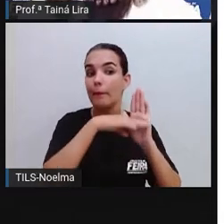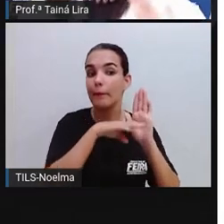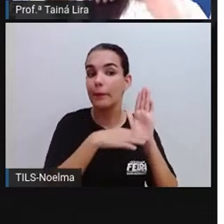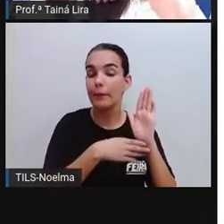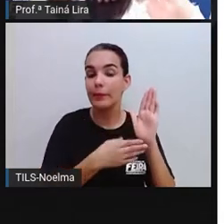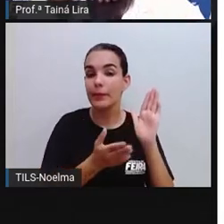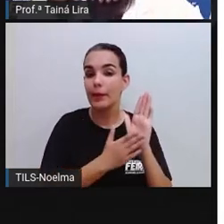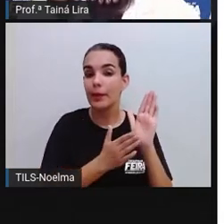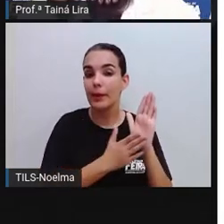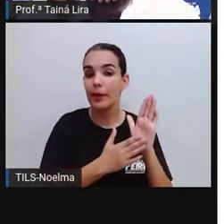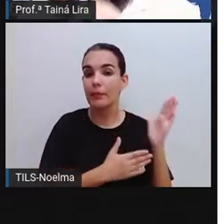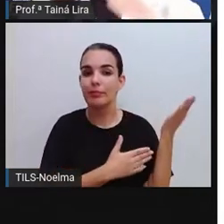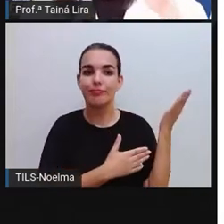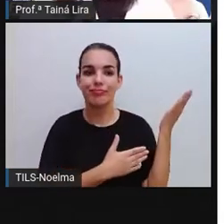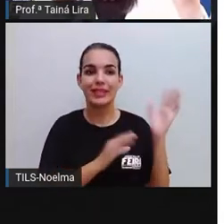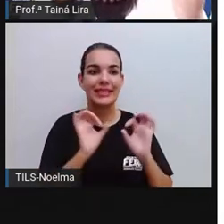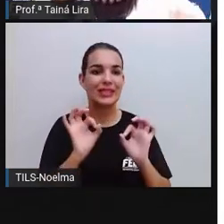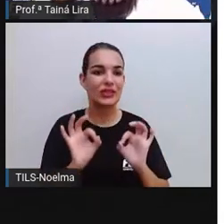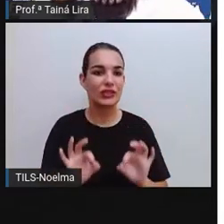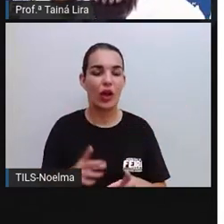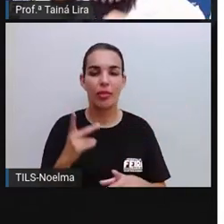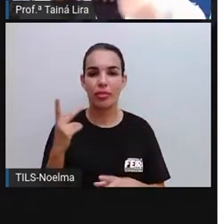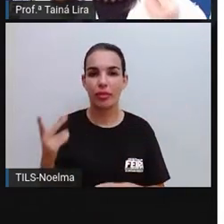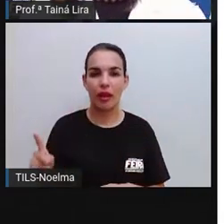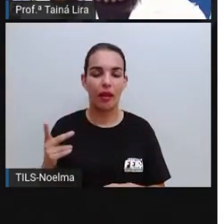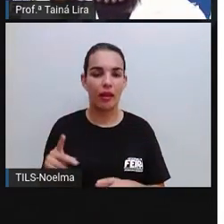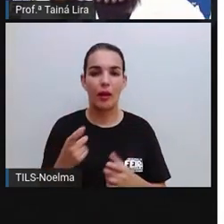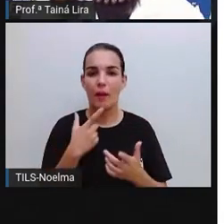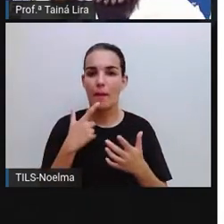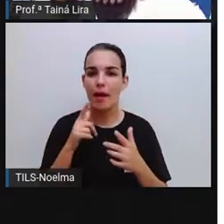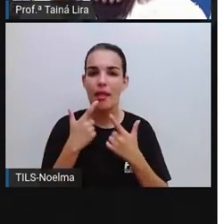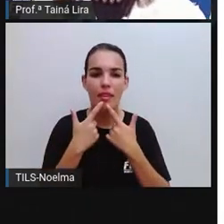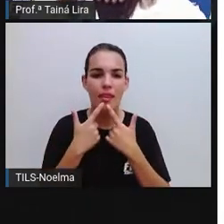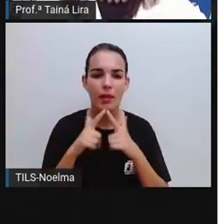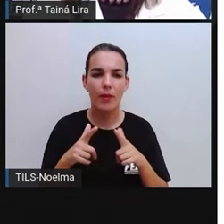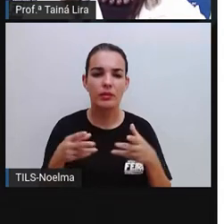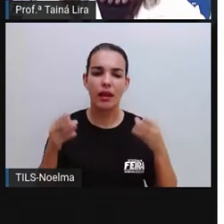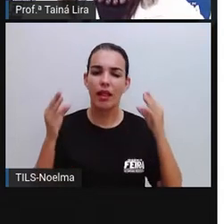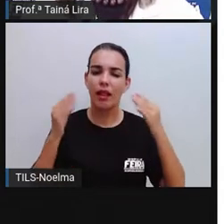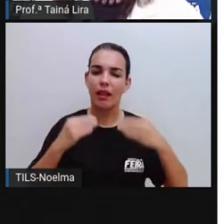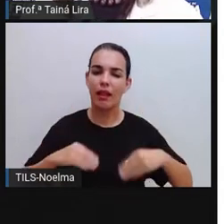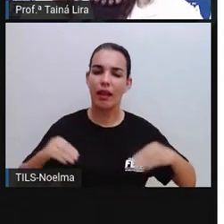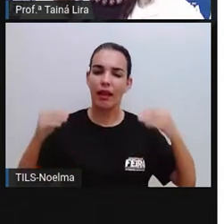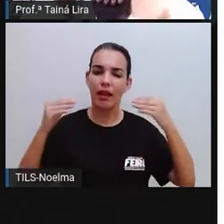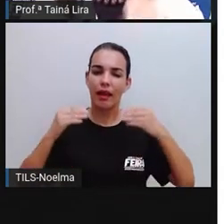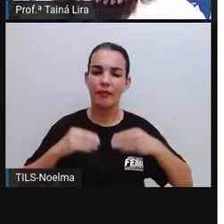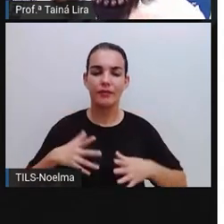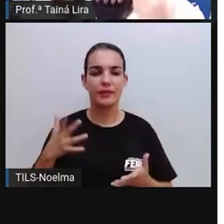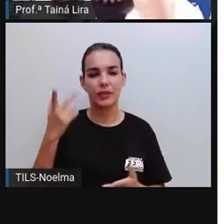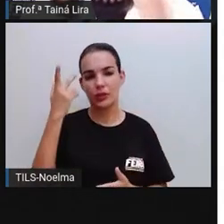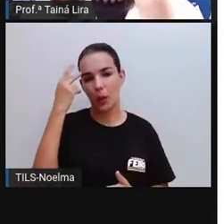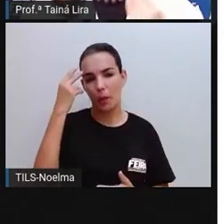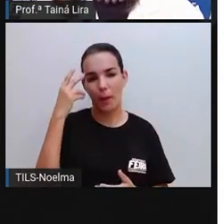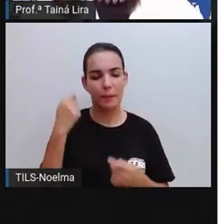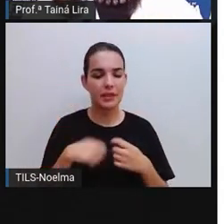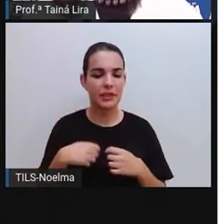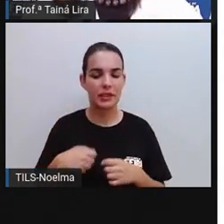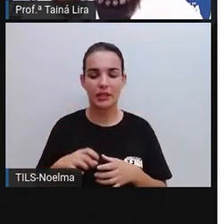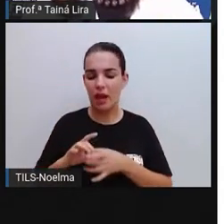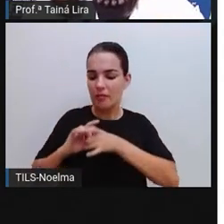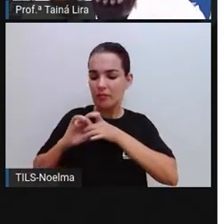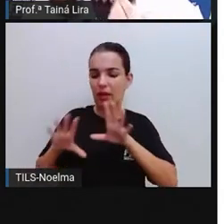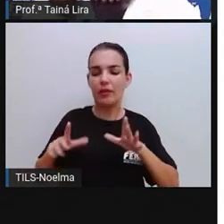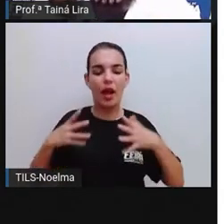entretenimento, também com a linguagem aí mais leve, certo? Onde as pessoas ficam mais à